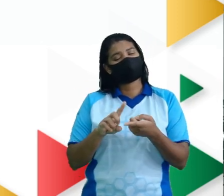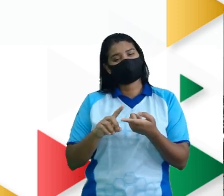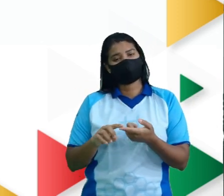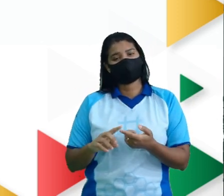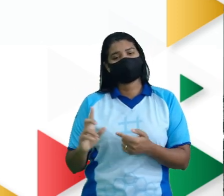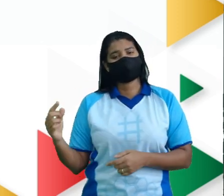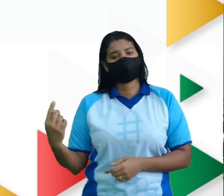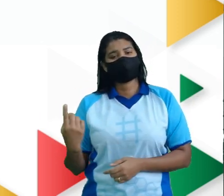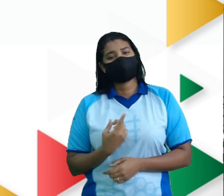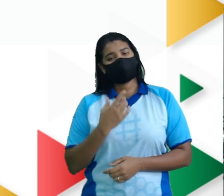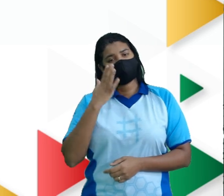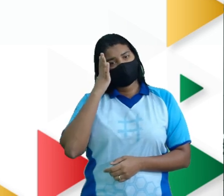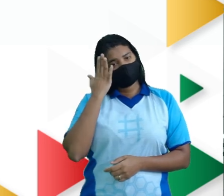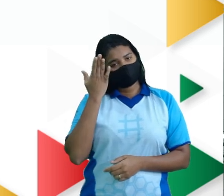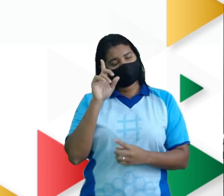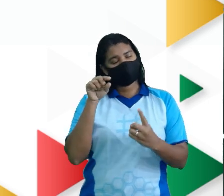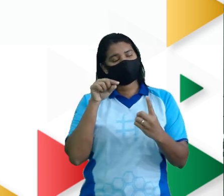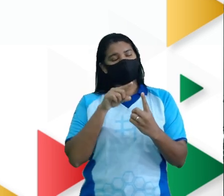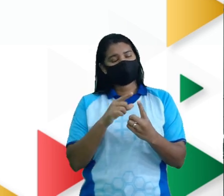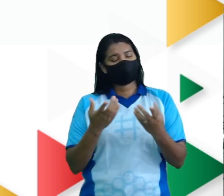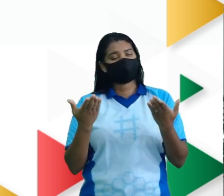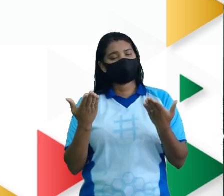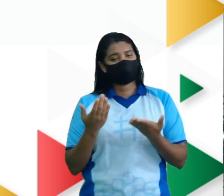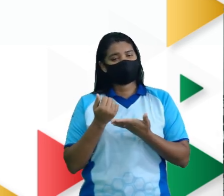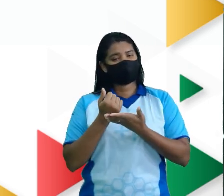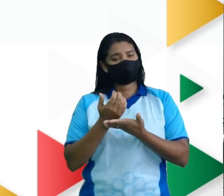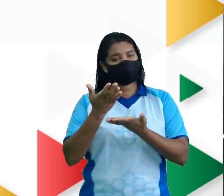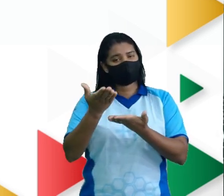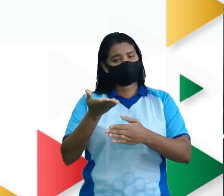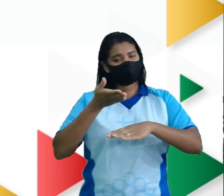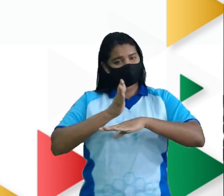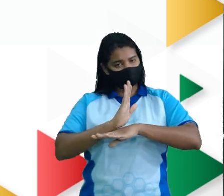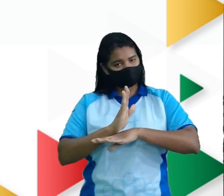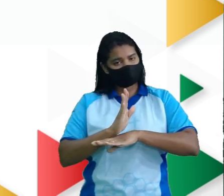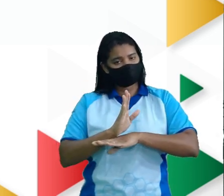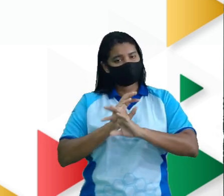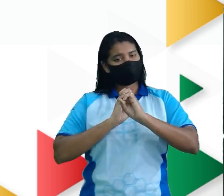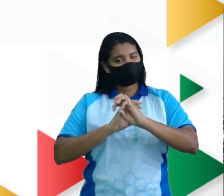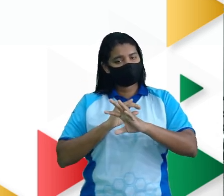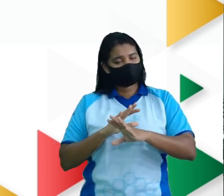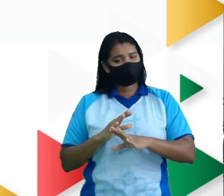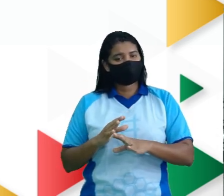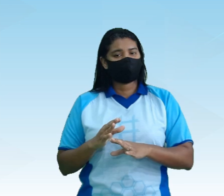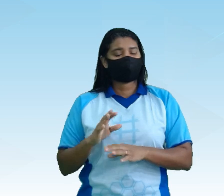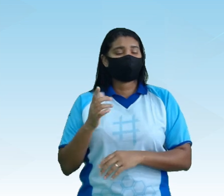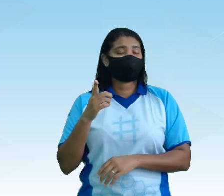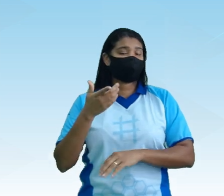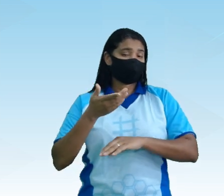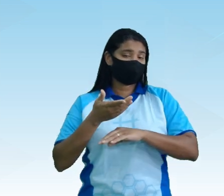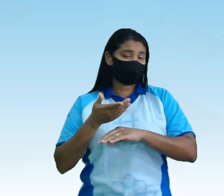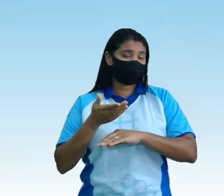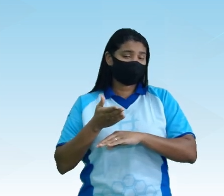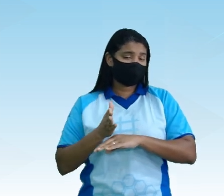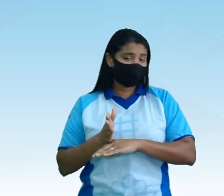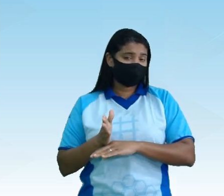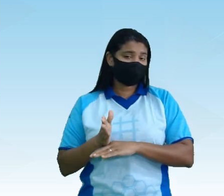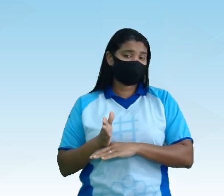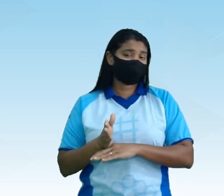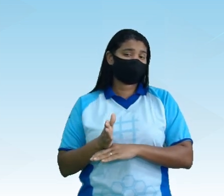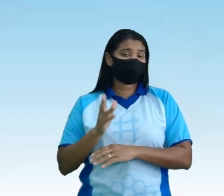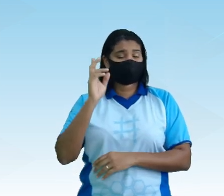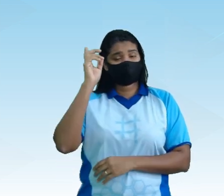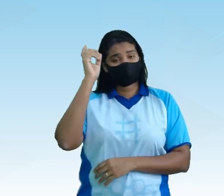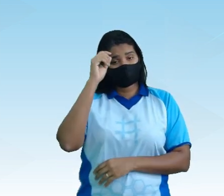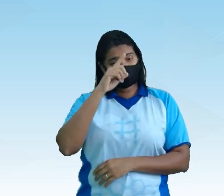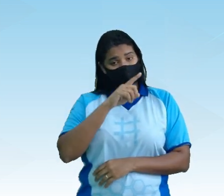o nosso objetivo. Nosso objetivo é que você seja aprovado, porque reprovar vai atrasar a tua vida